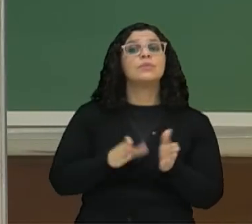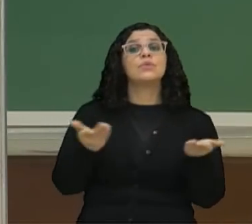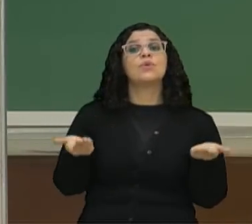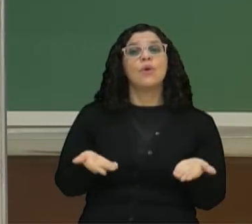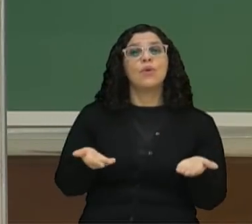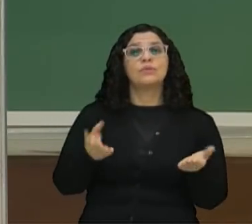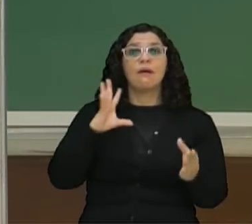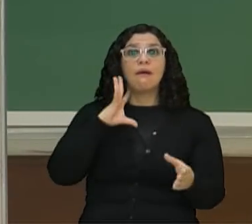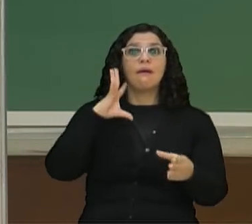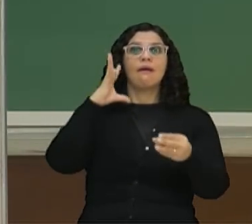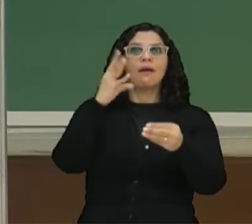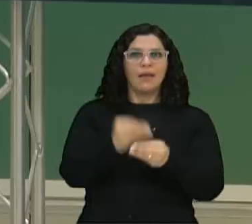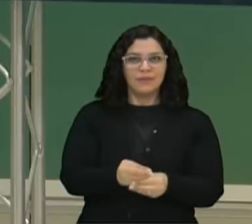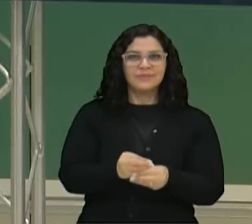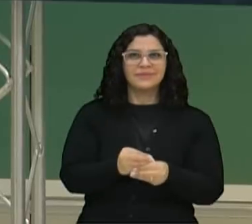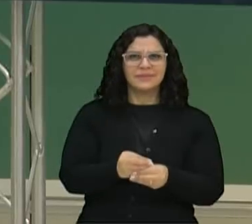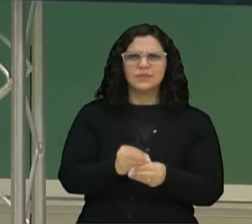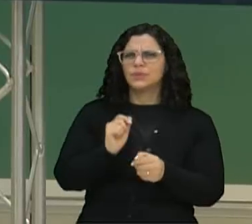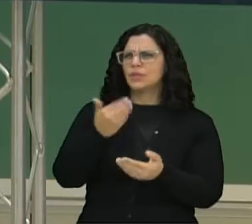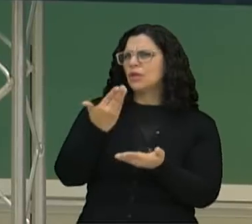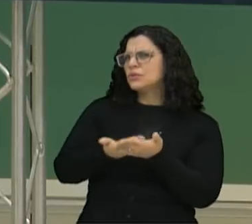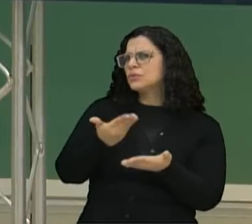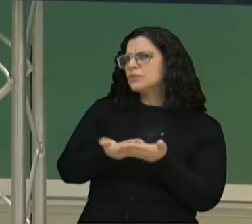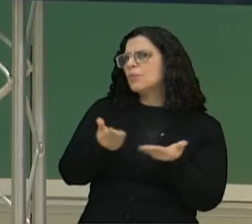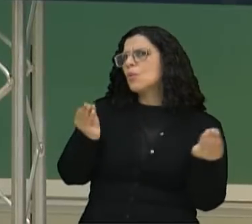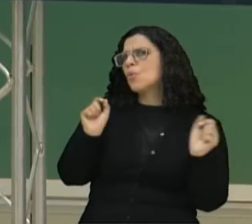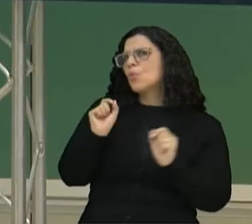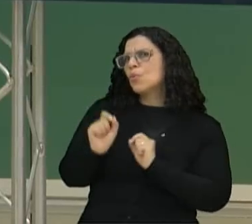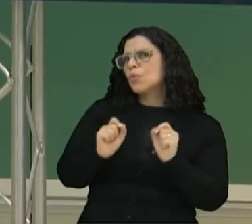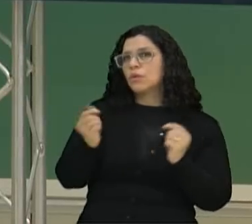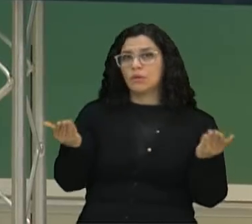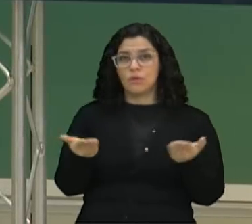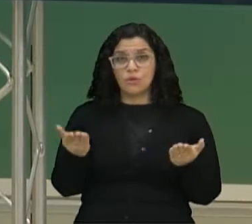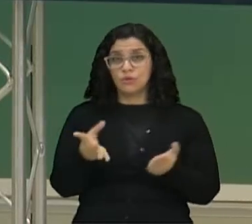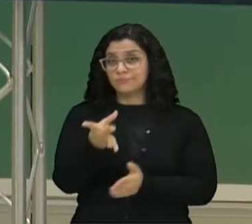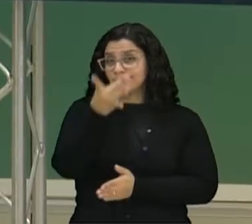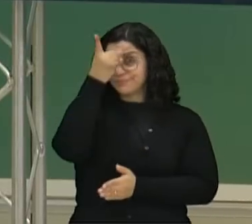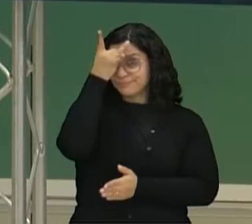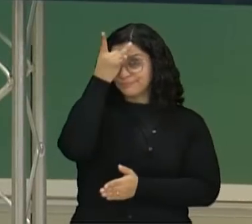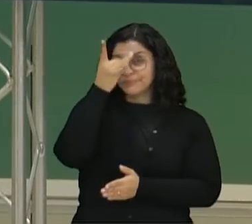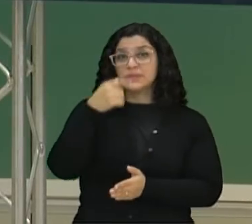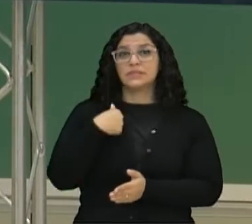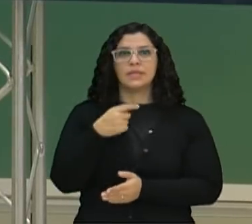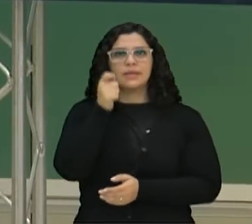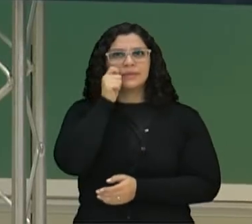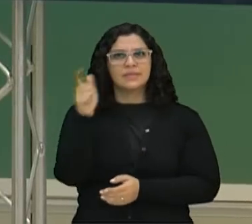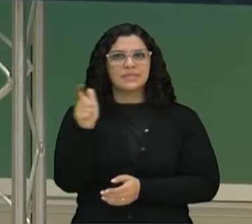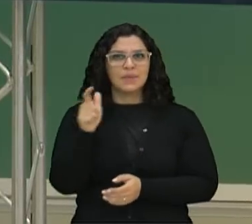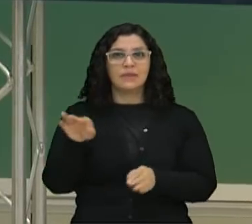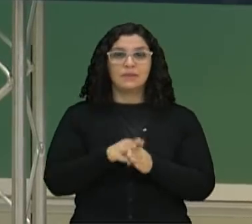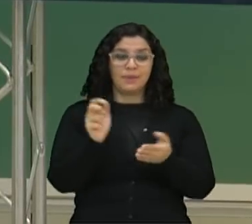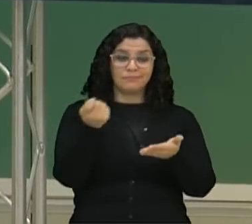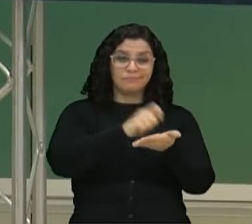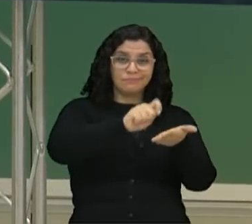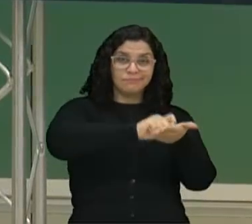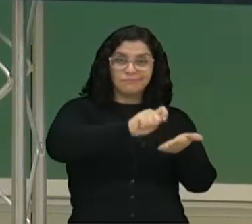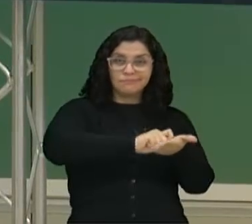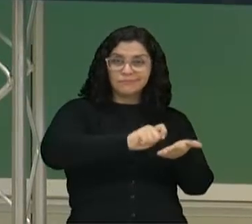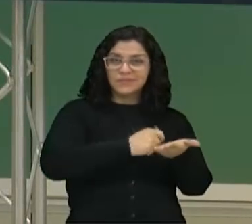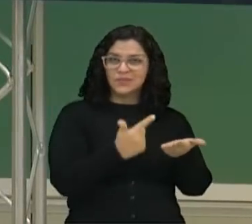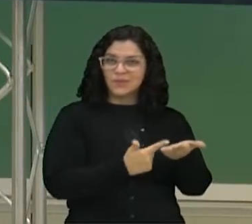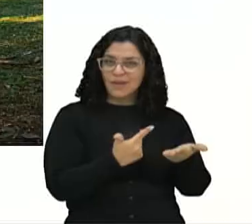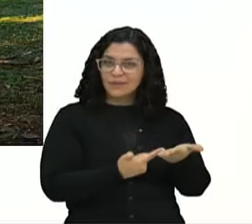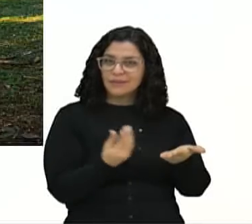à revisão. Vamos relembrar, então, o que a gente estudou hoje, para que fique bem registrado. Quem for esperto, registra aí no seu